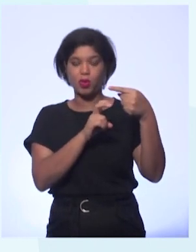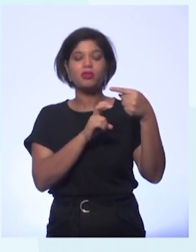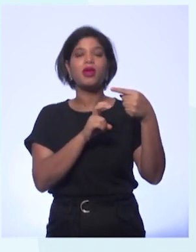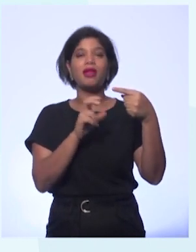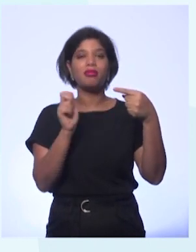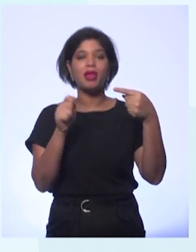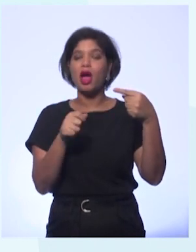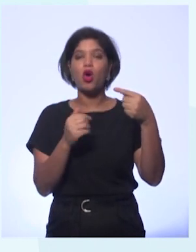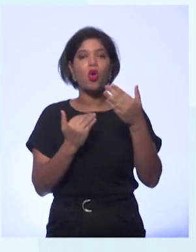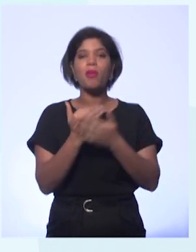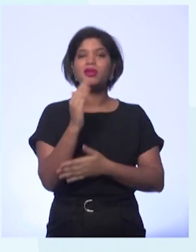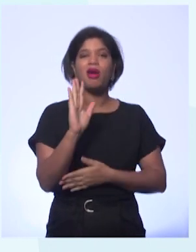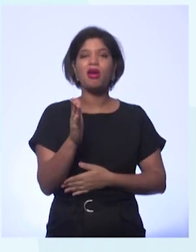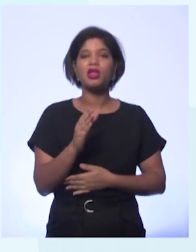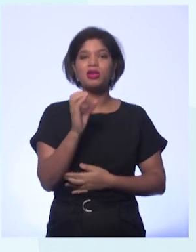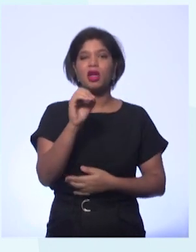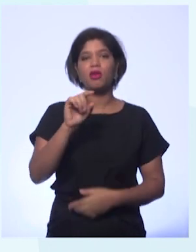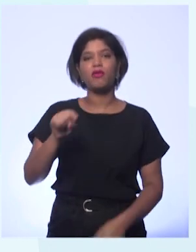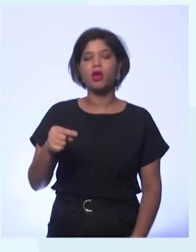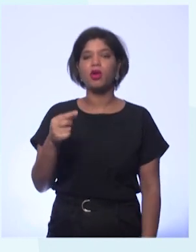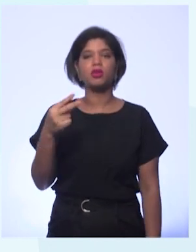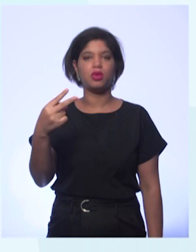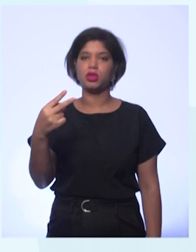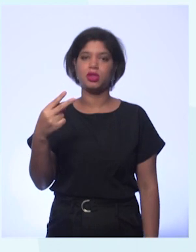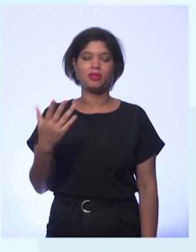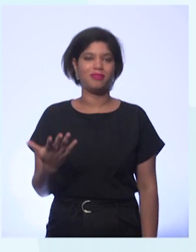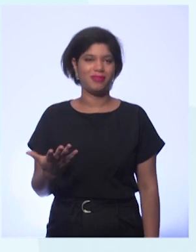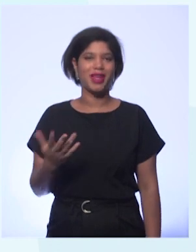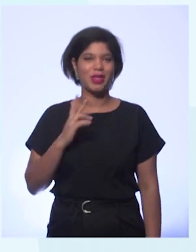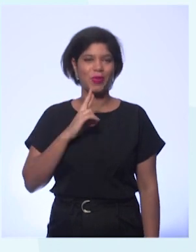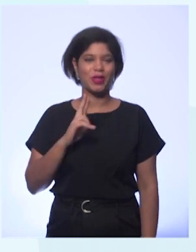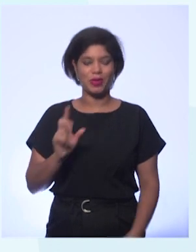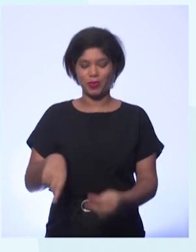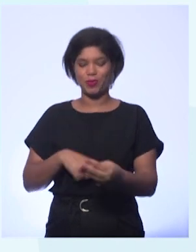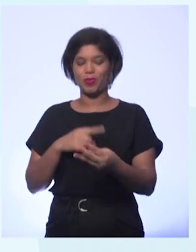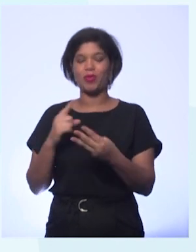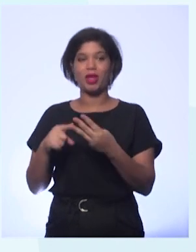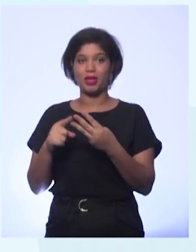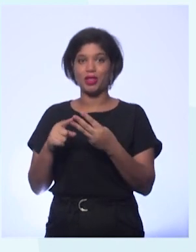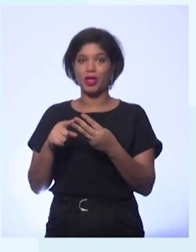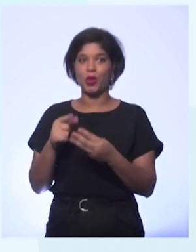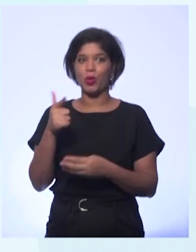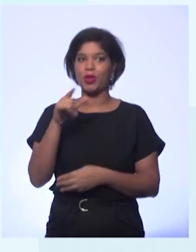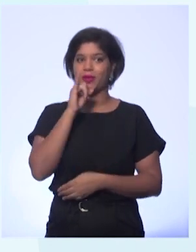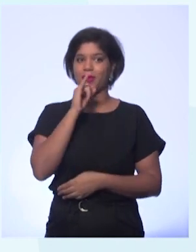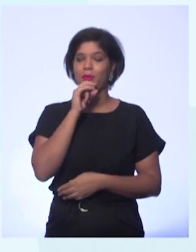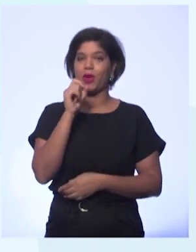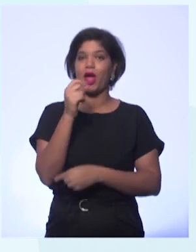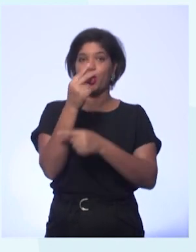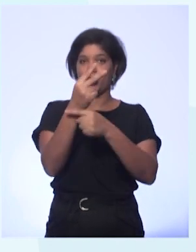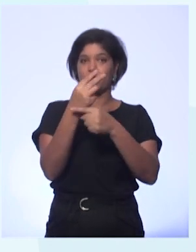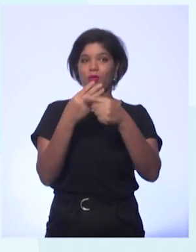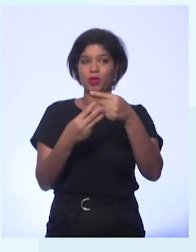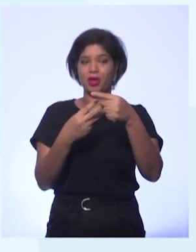vou começar com 0, então, 1 quinto é 0,2. E 2 terços, 2 dividido por 3,